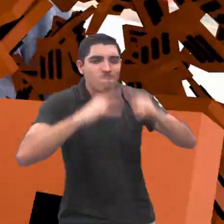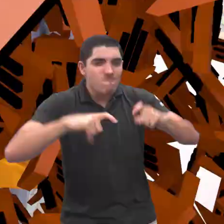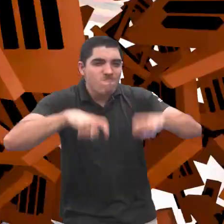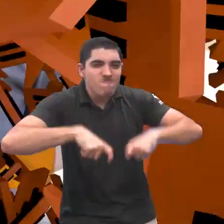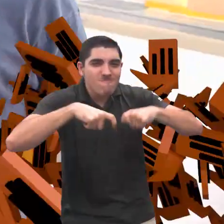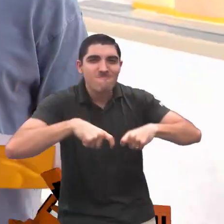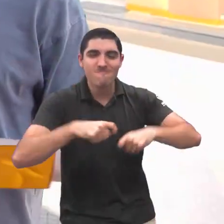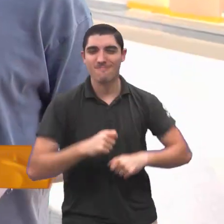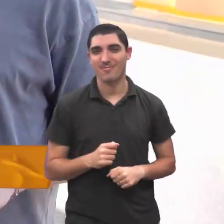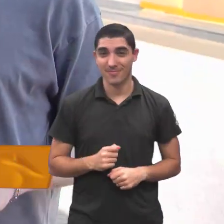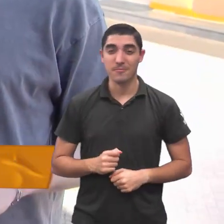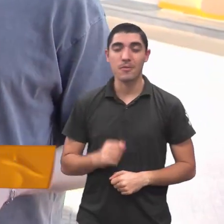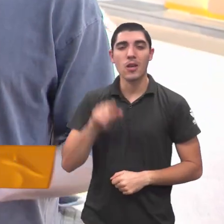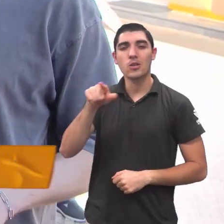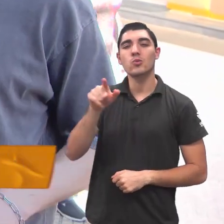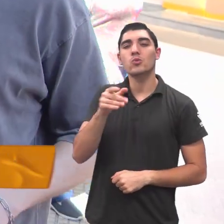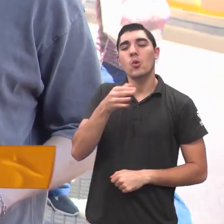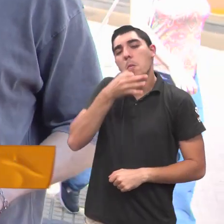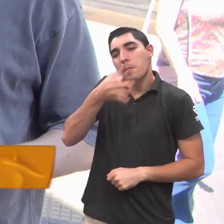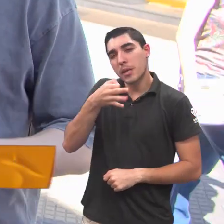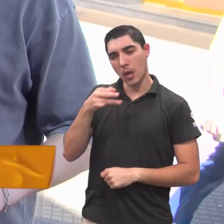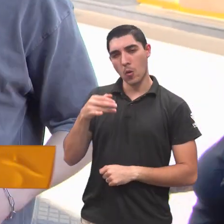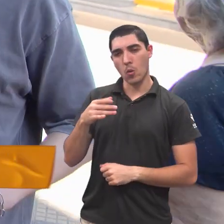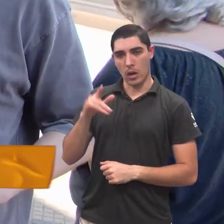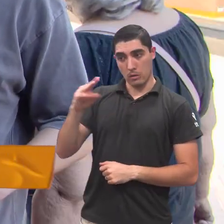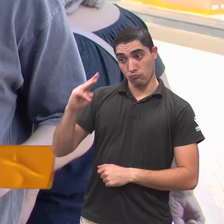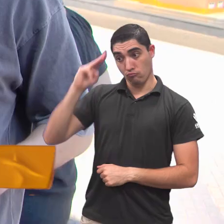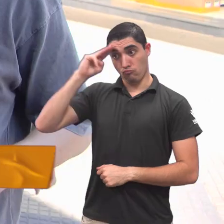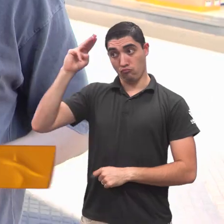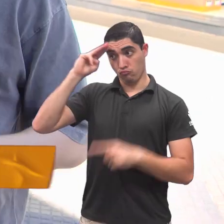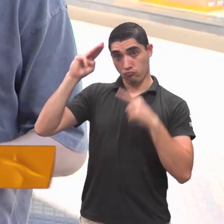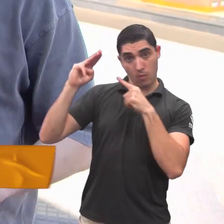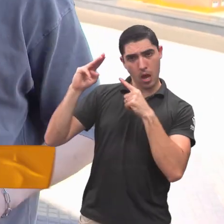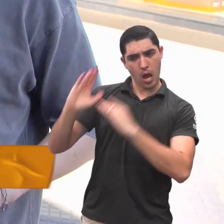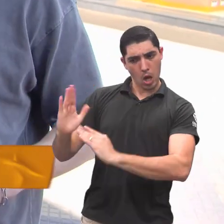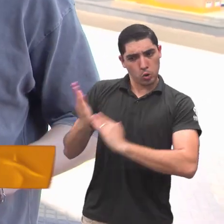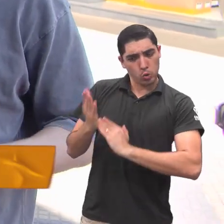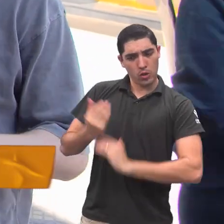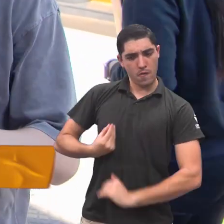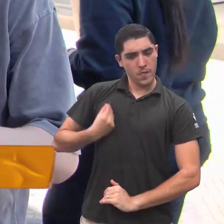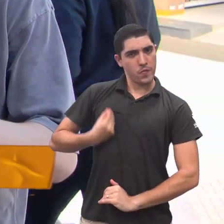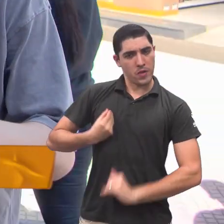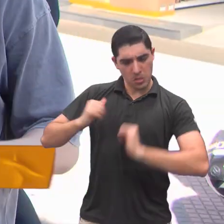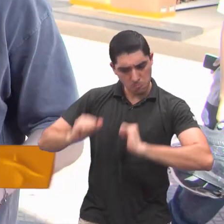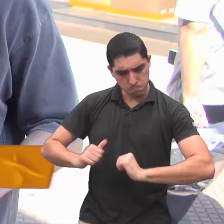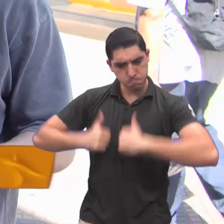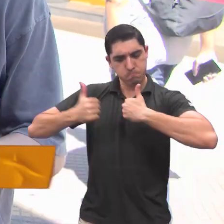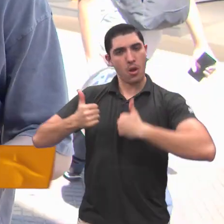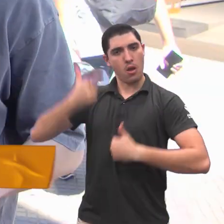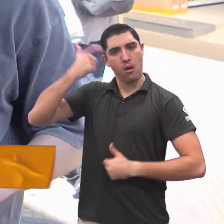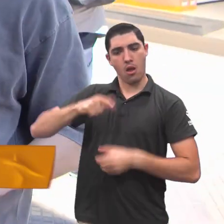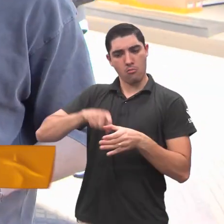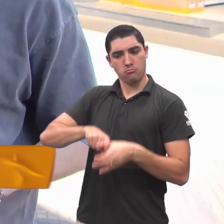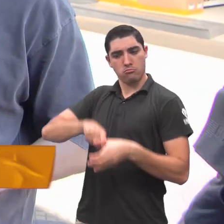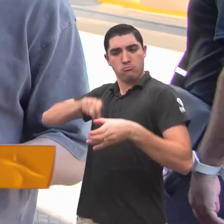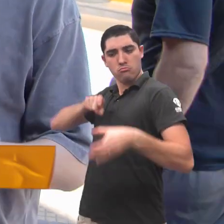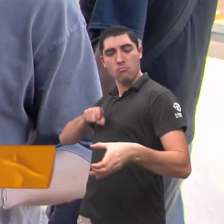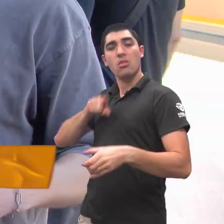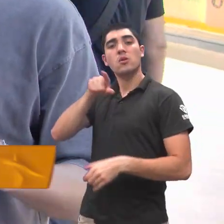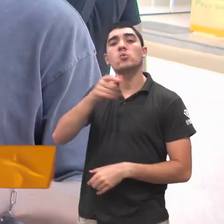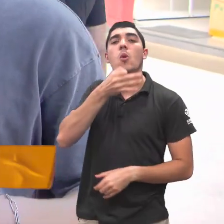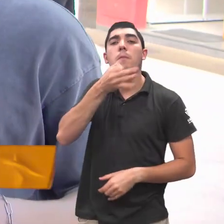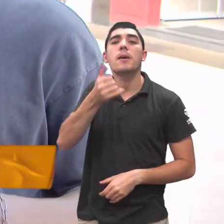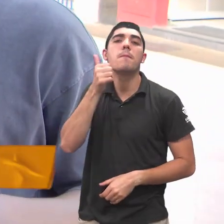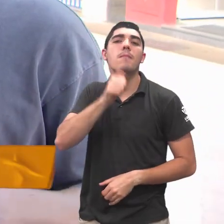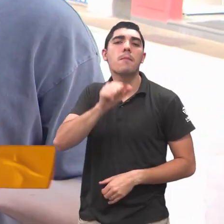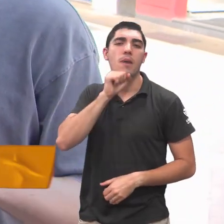acampar. Mãe, você acha que a técnica de escotismo é algo que ajuda na formação do caráter, da independência da criança? Como